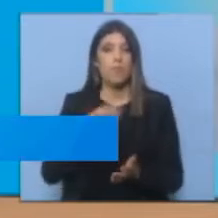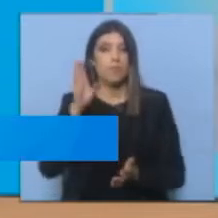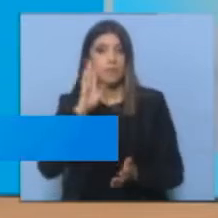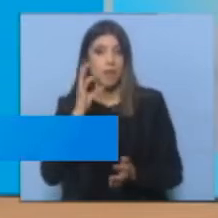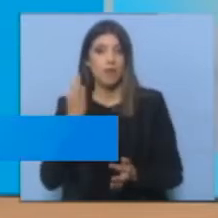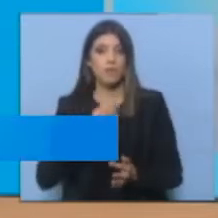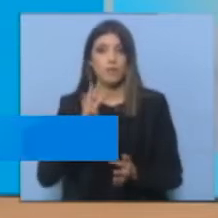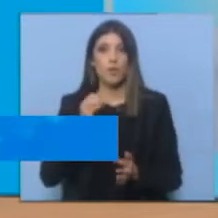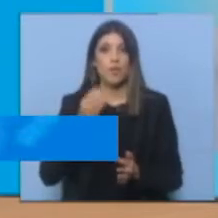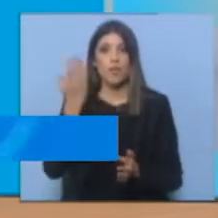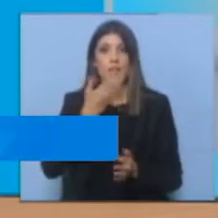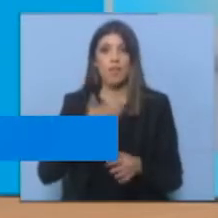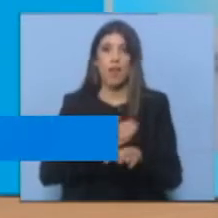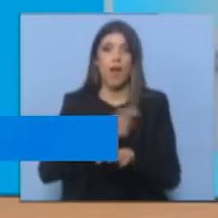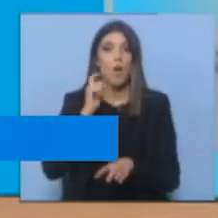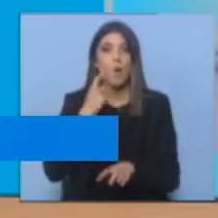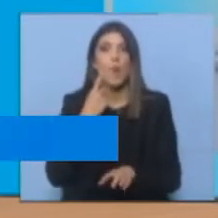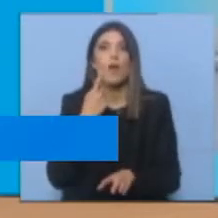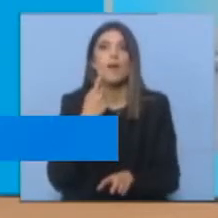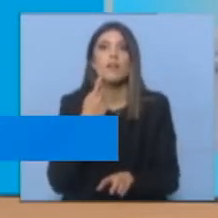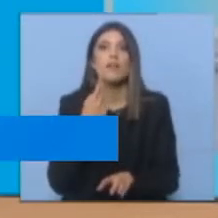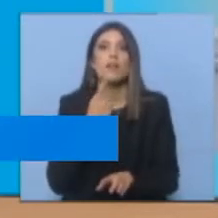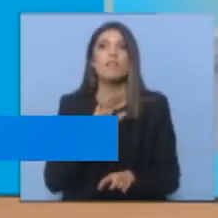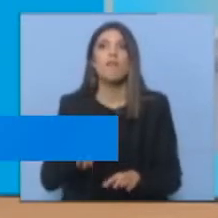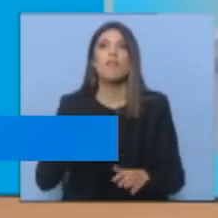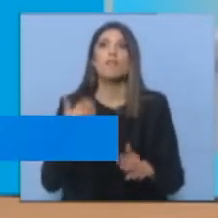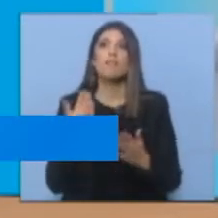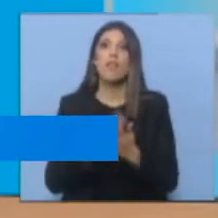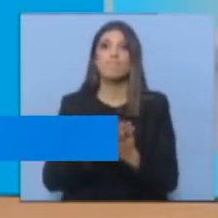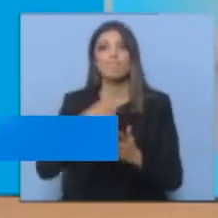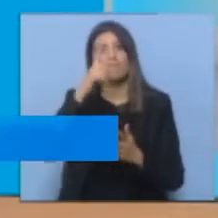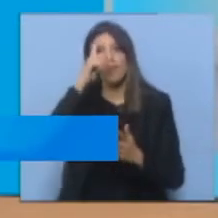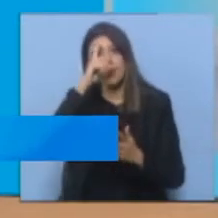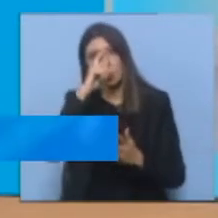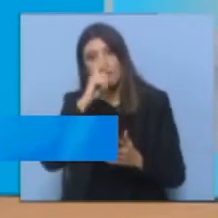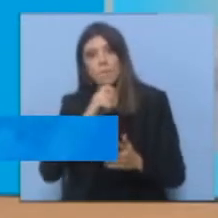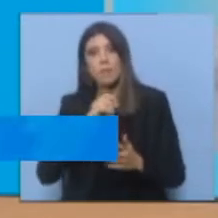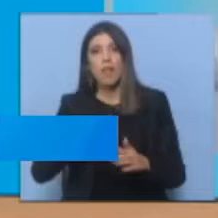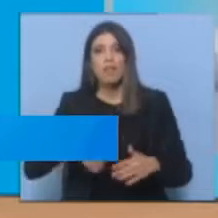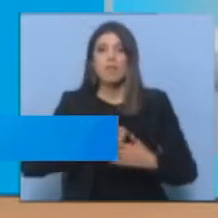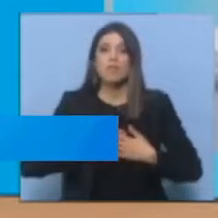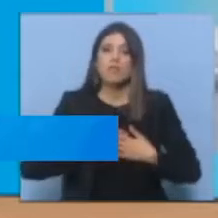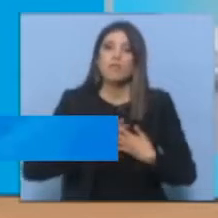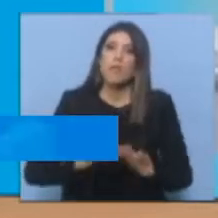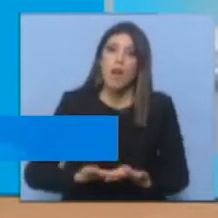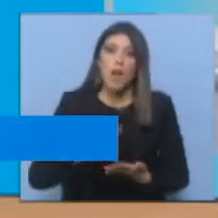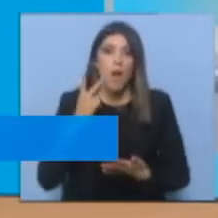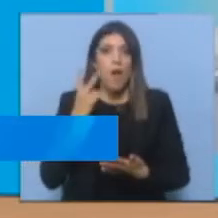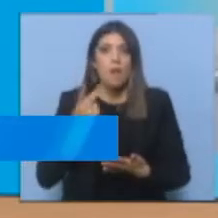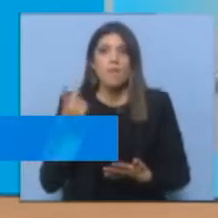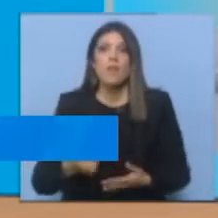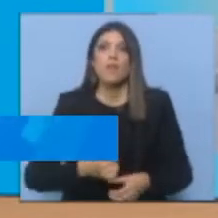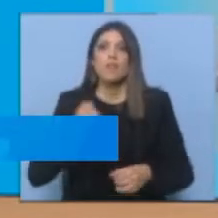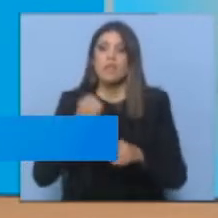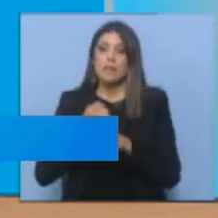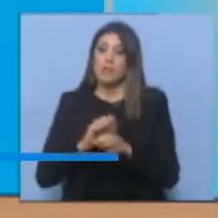quisemos lembrar todos estes homens e mulheres que deram a vida, que estão numa comunidade, inseridos numa comunidade, estavam a trabalhar em prol